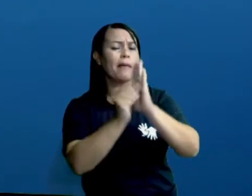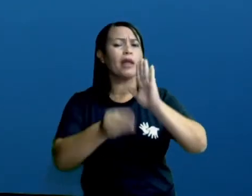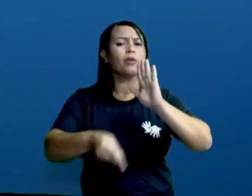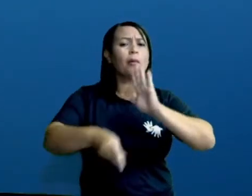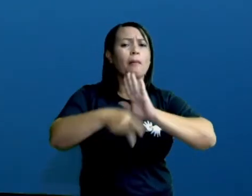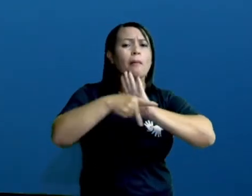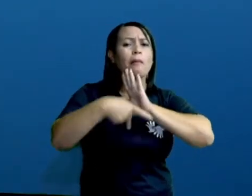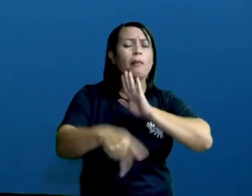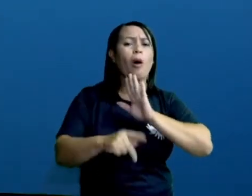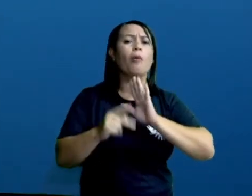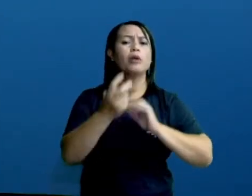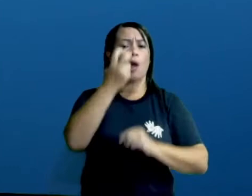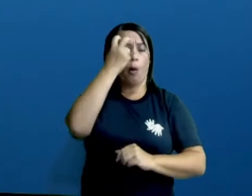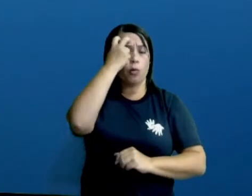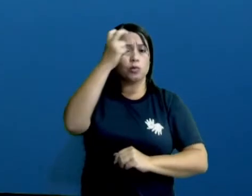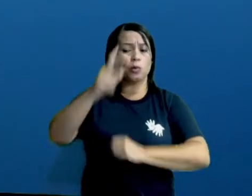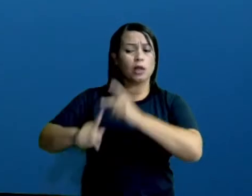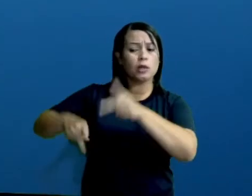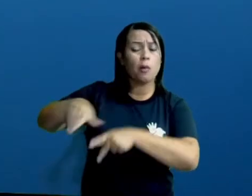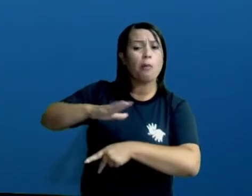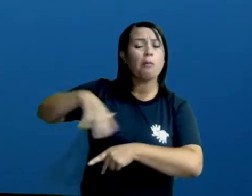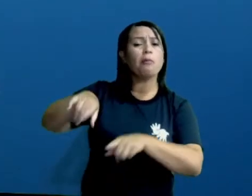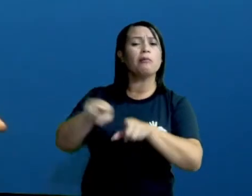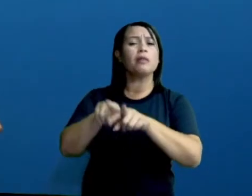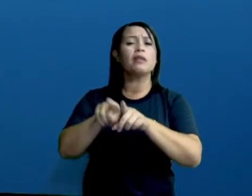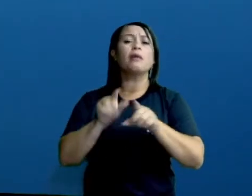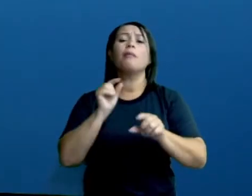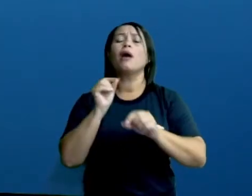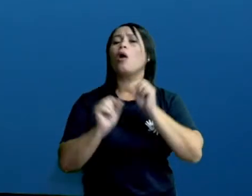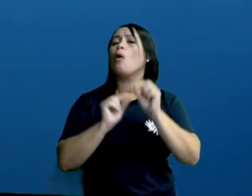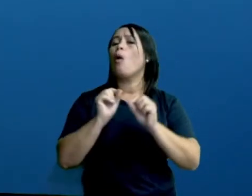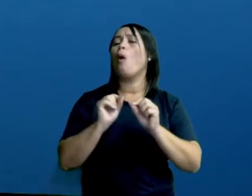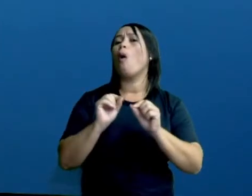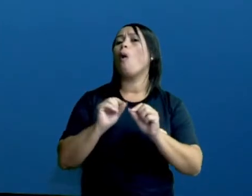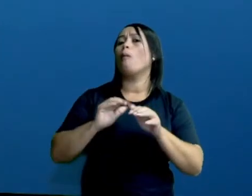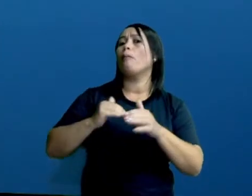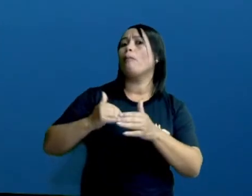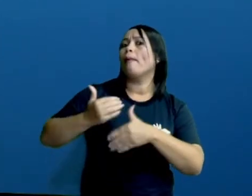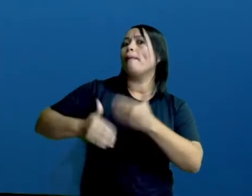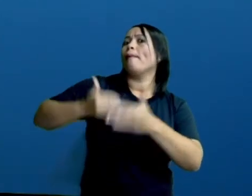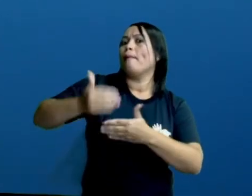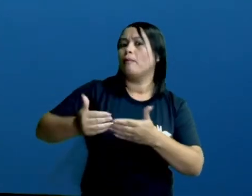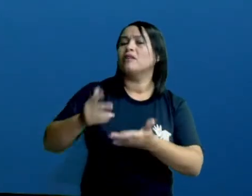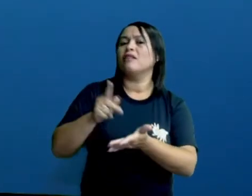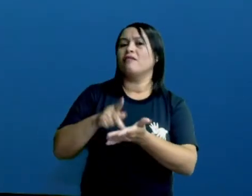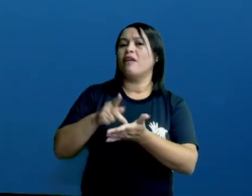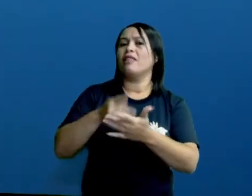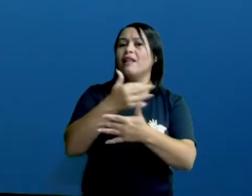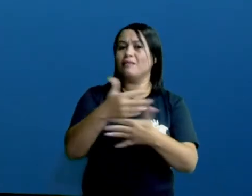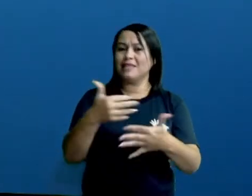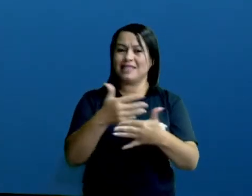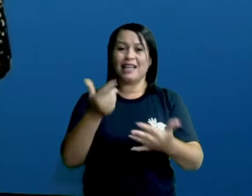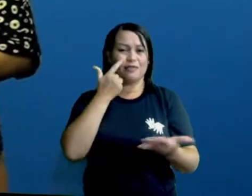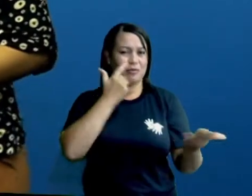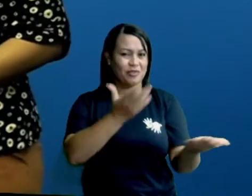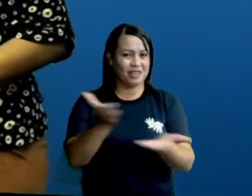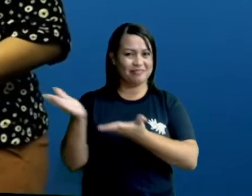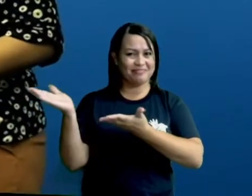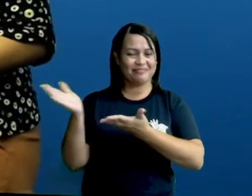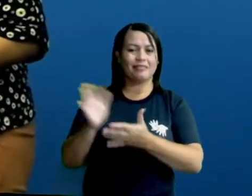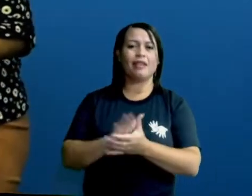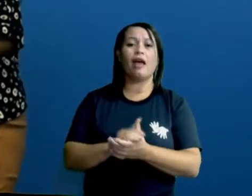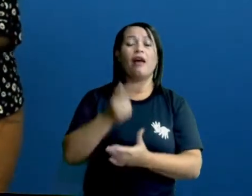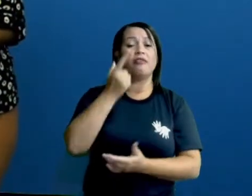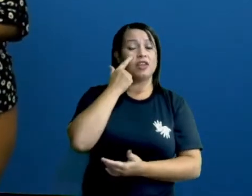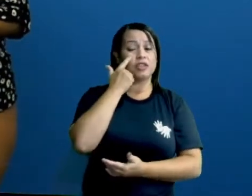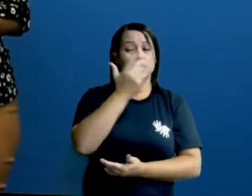um povo e, sobretudo, a partir de quando isso passou a se dar. Vamos lá?